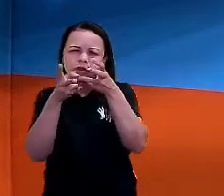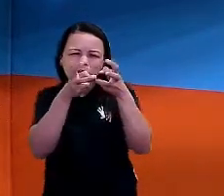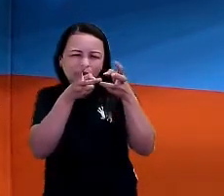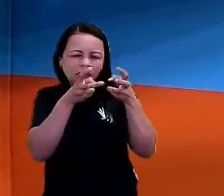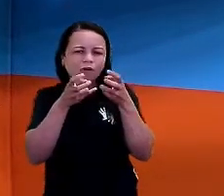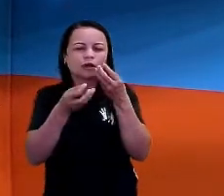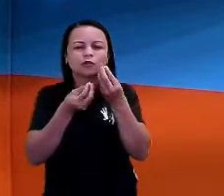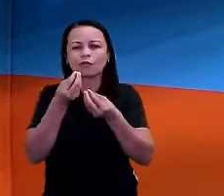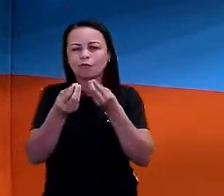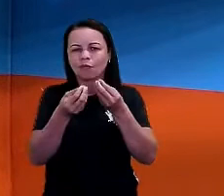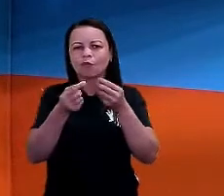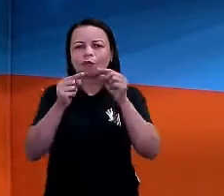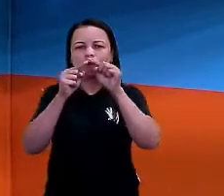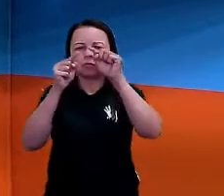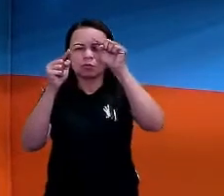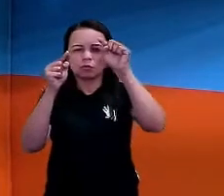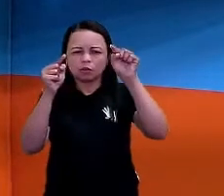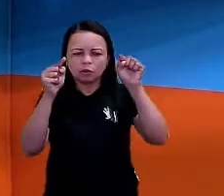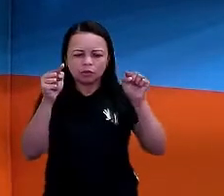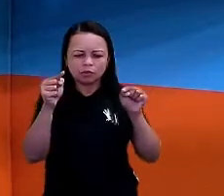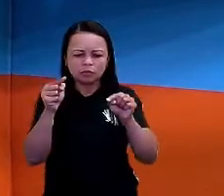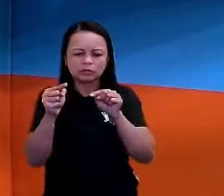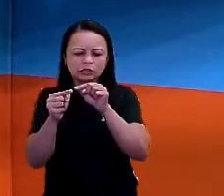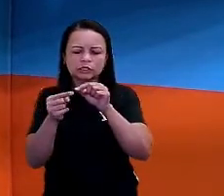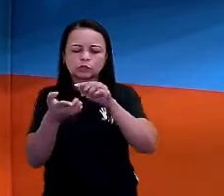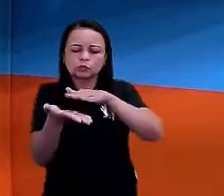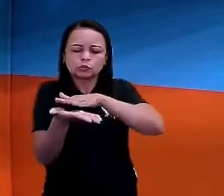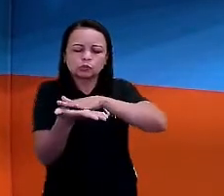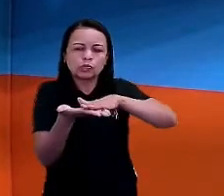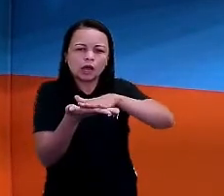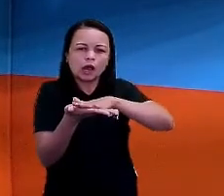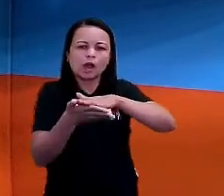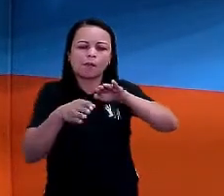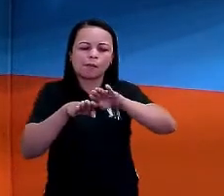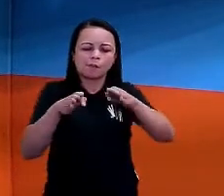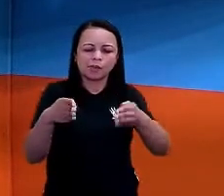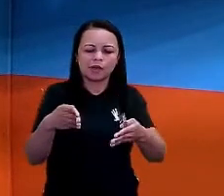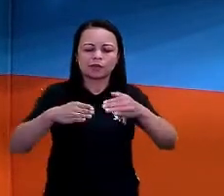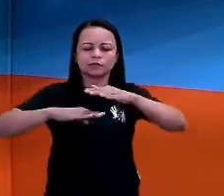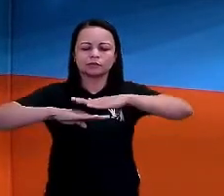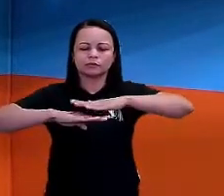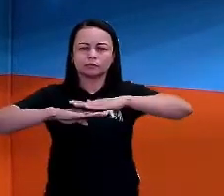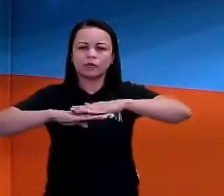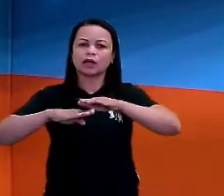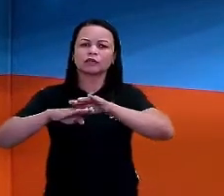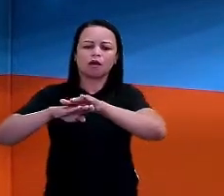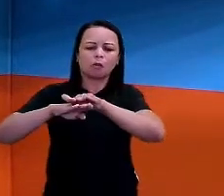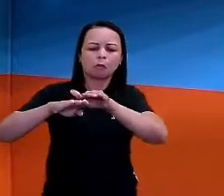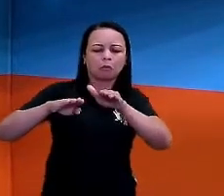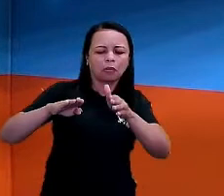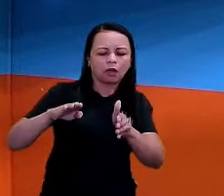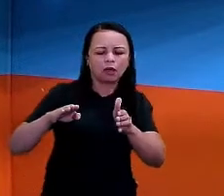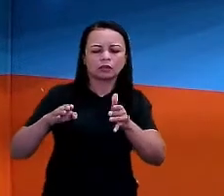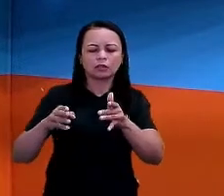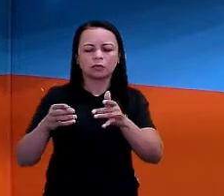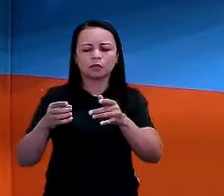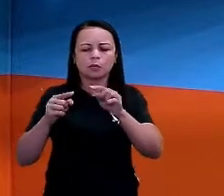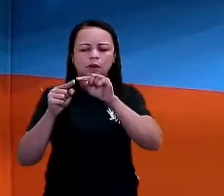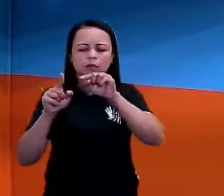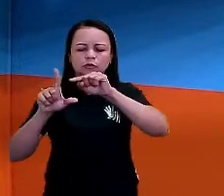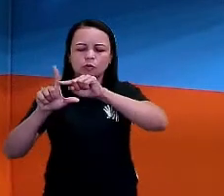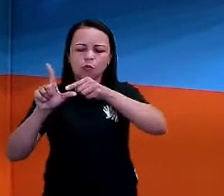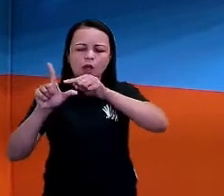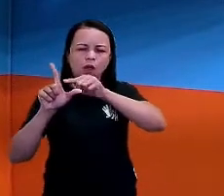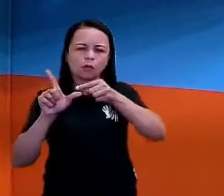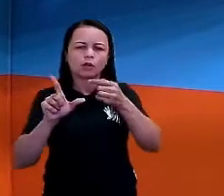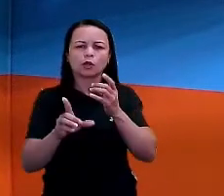qual é o polígono formado, né, do tampo da mesa, quantos ângulos a gente encontra, vai pensando nessa